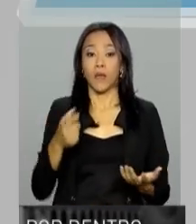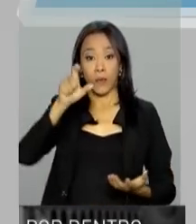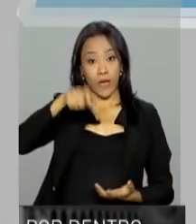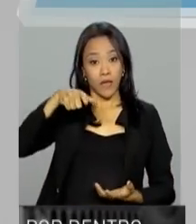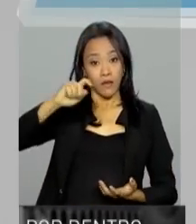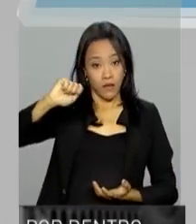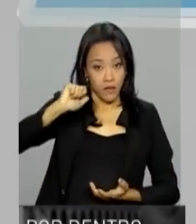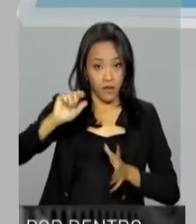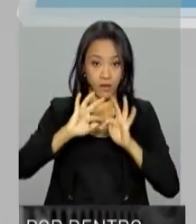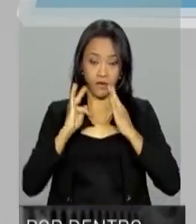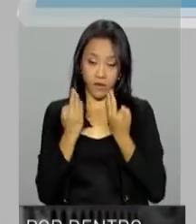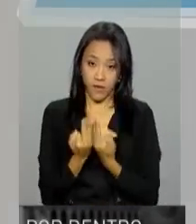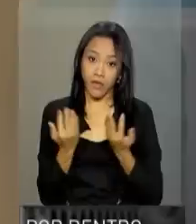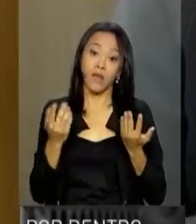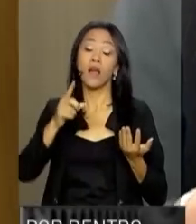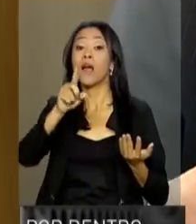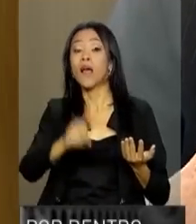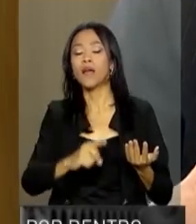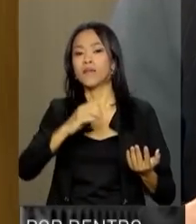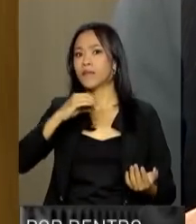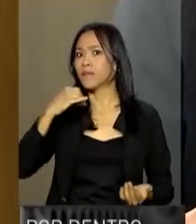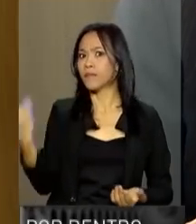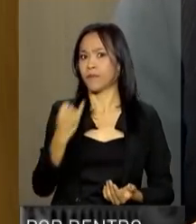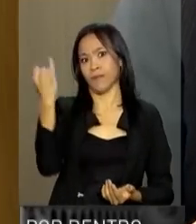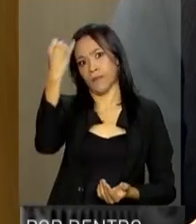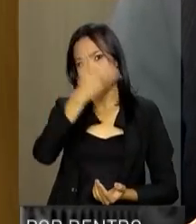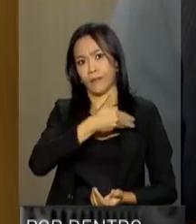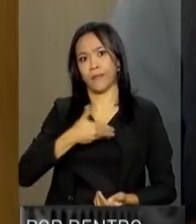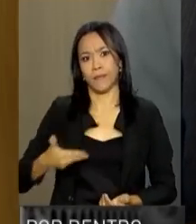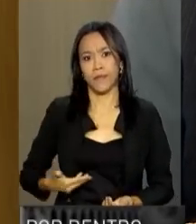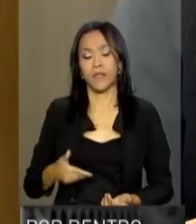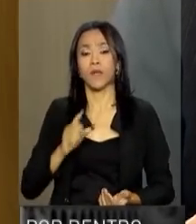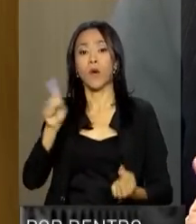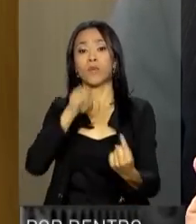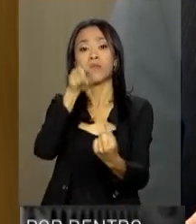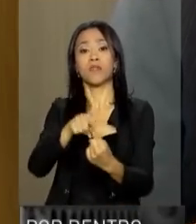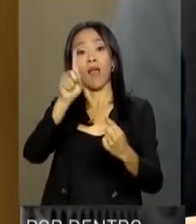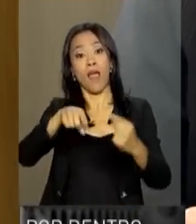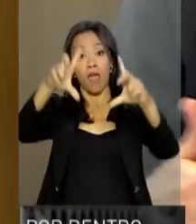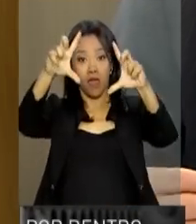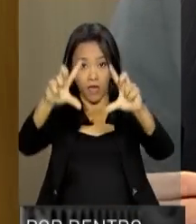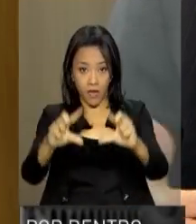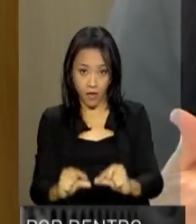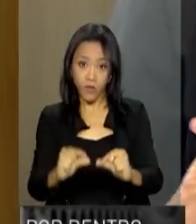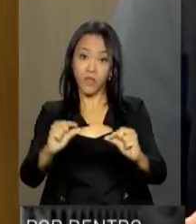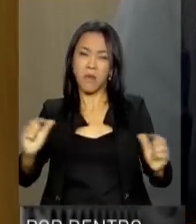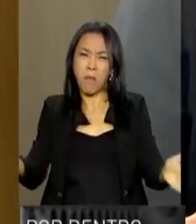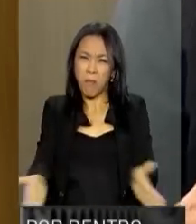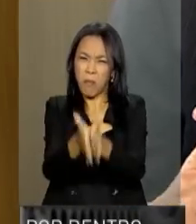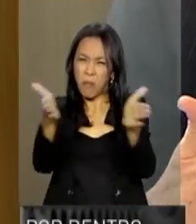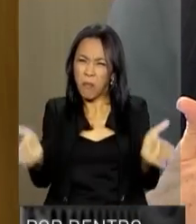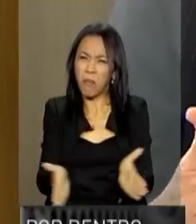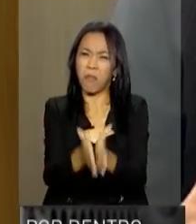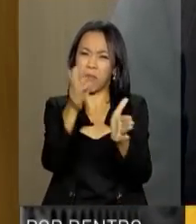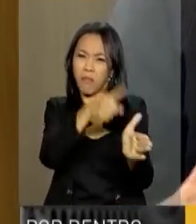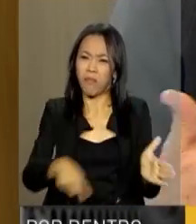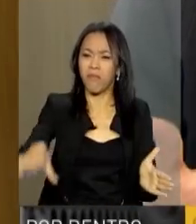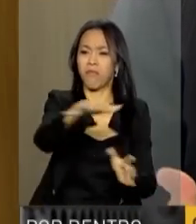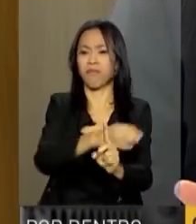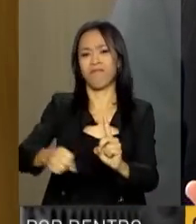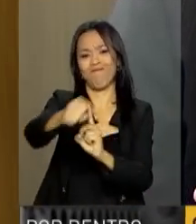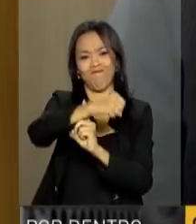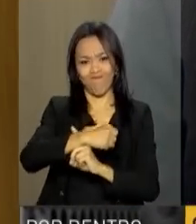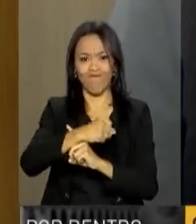importante na questão de reduzir a pobreza extrema que é a pobreza extrema é a incapacidade